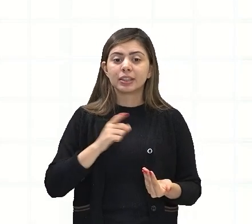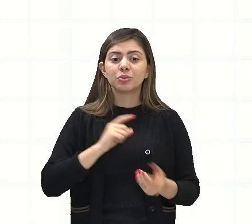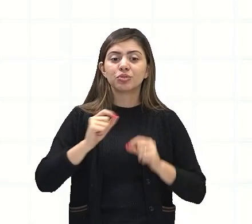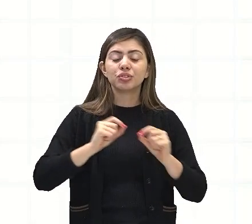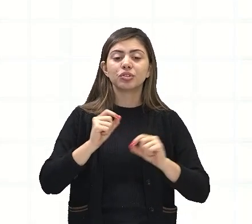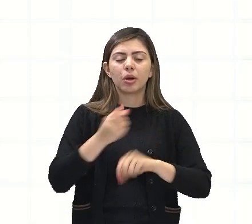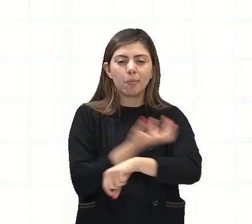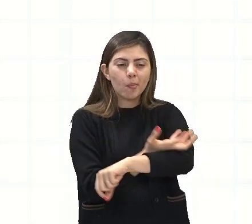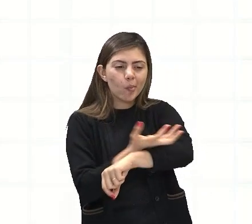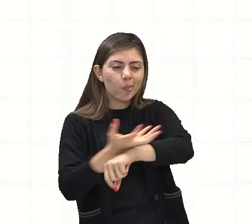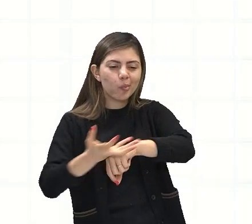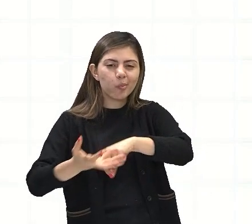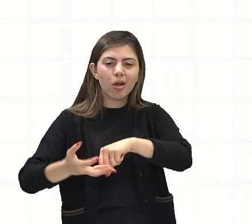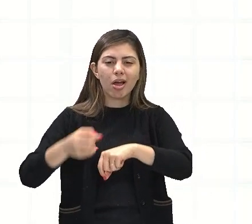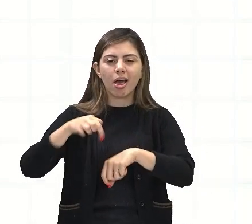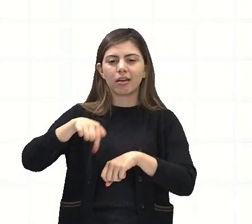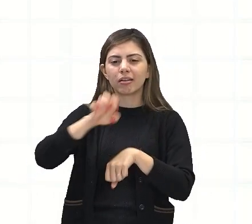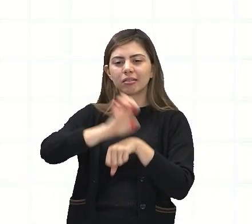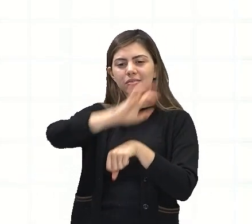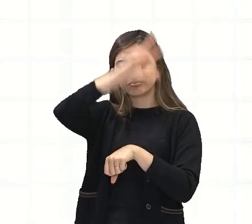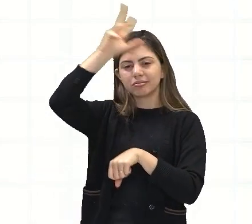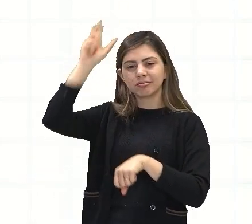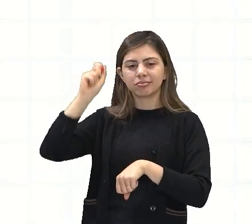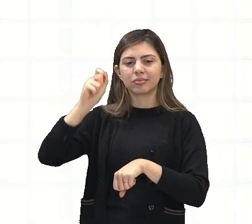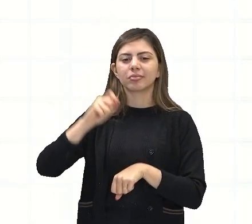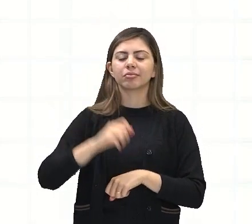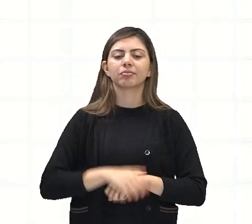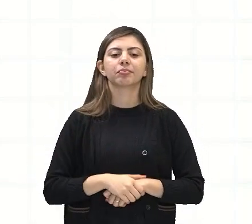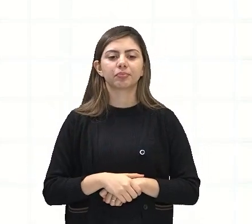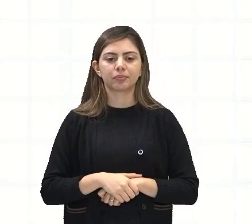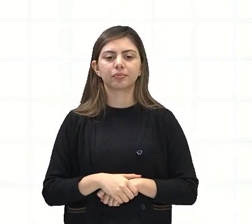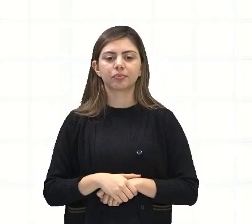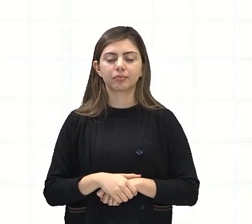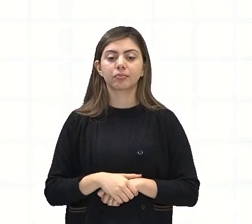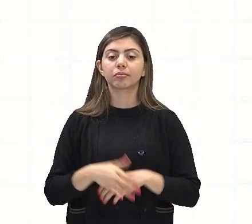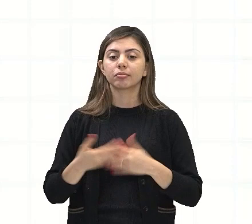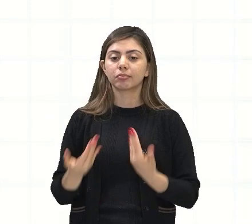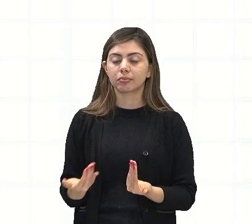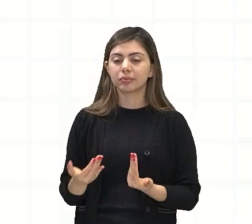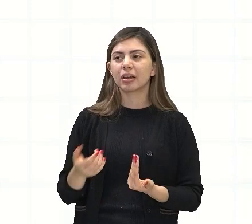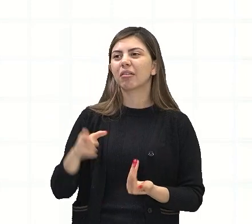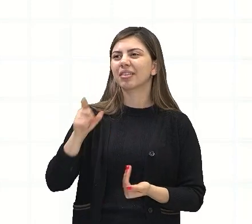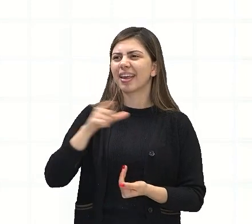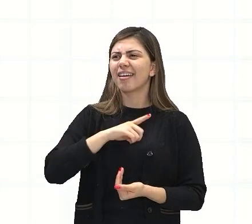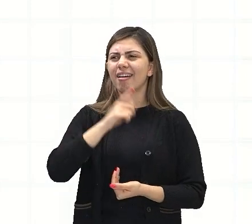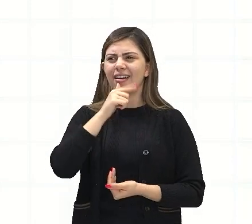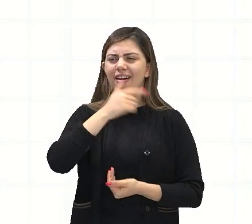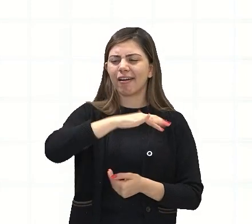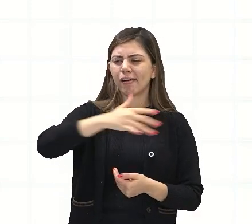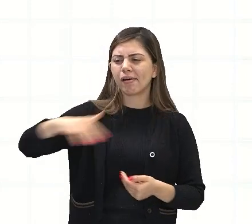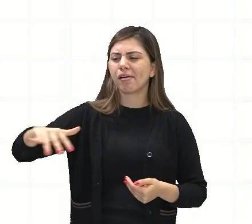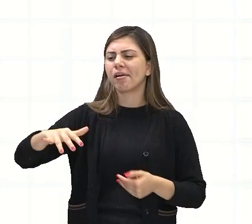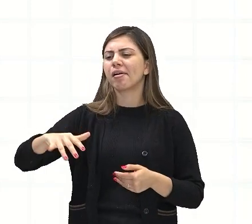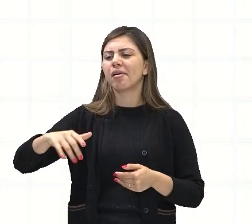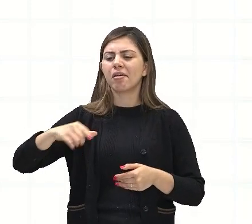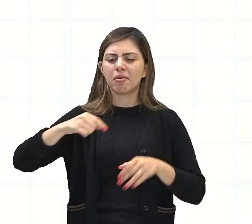longas extensões de terra em várias partes do Amazonas, né? No meio dos solimões, praias imensas,